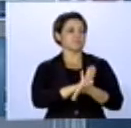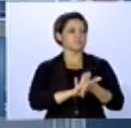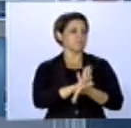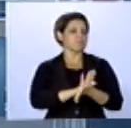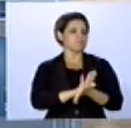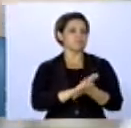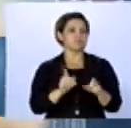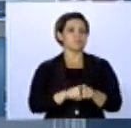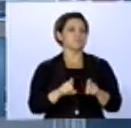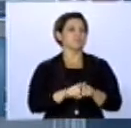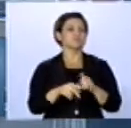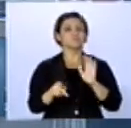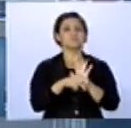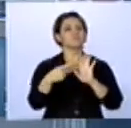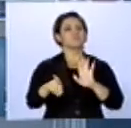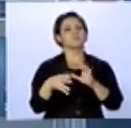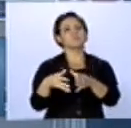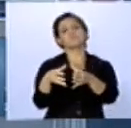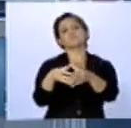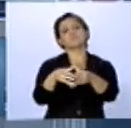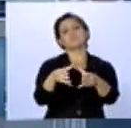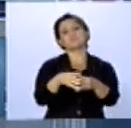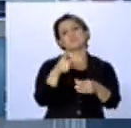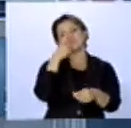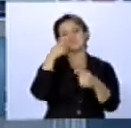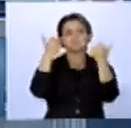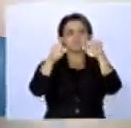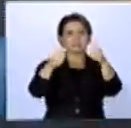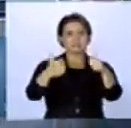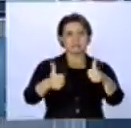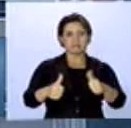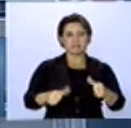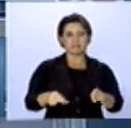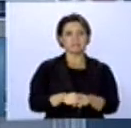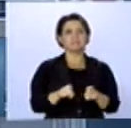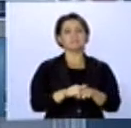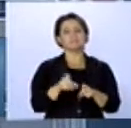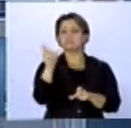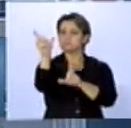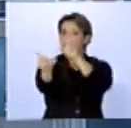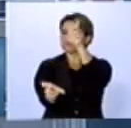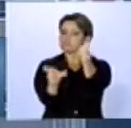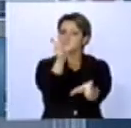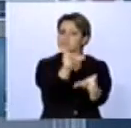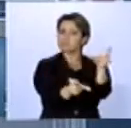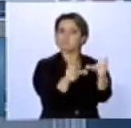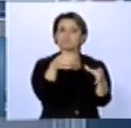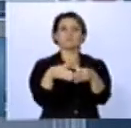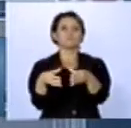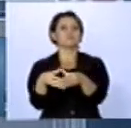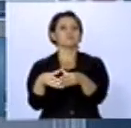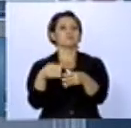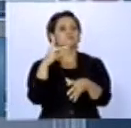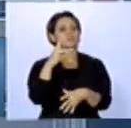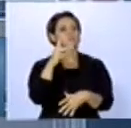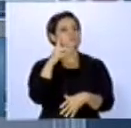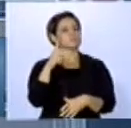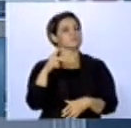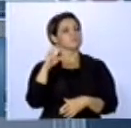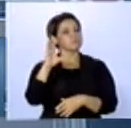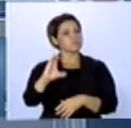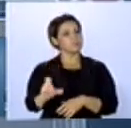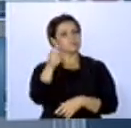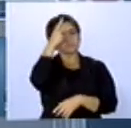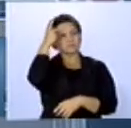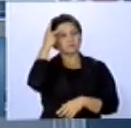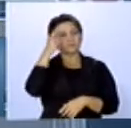que os repasses são definidos por um comitê que analisa o histórico e a plataforma dos candidatos duas das 30 empresas